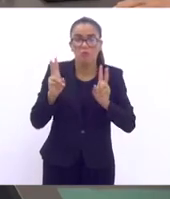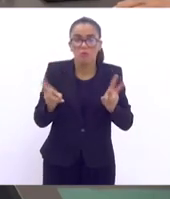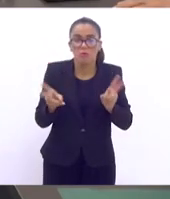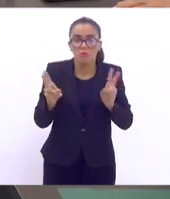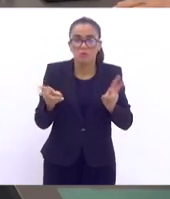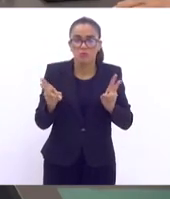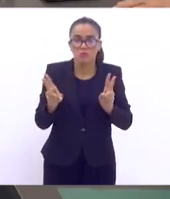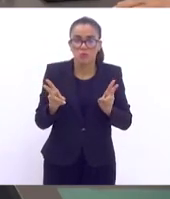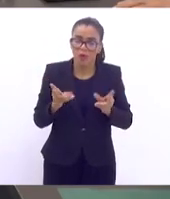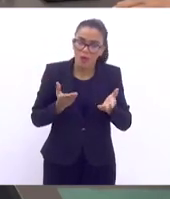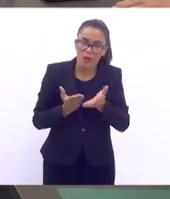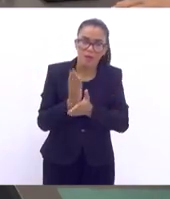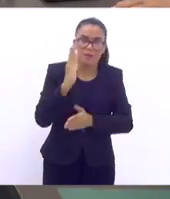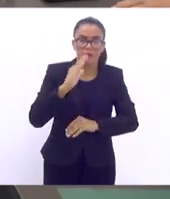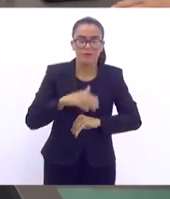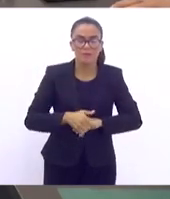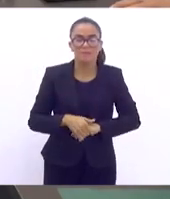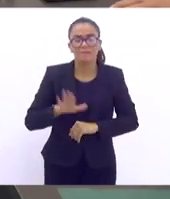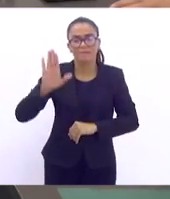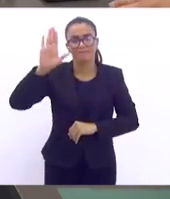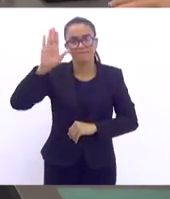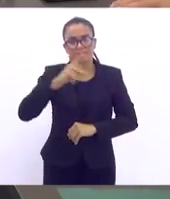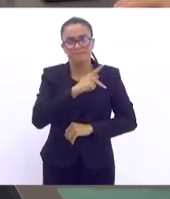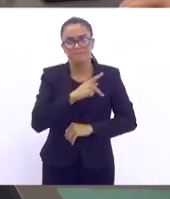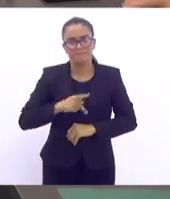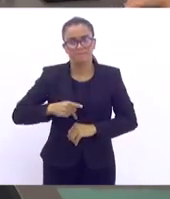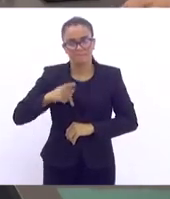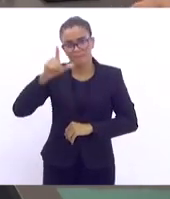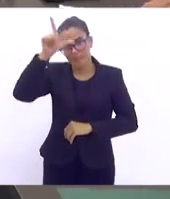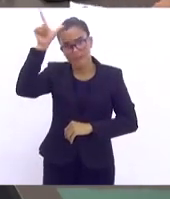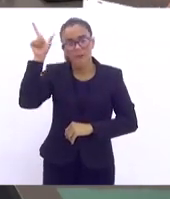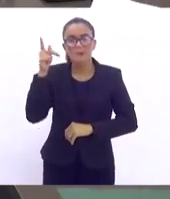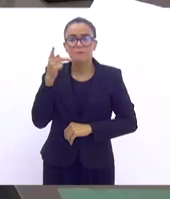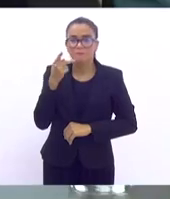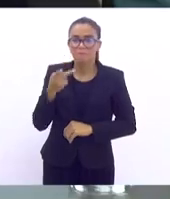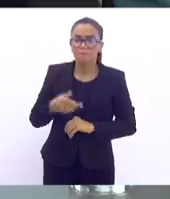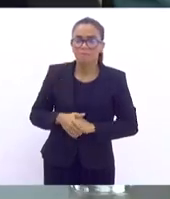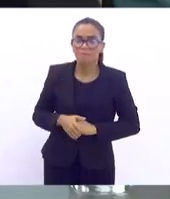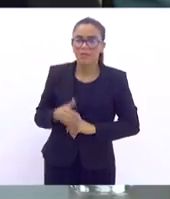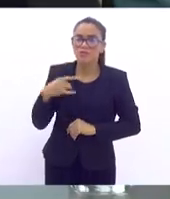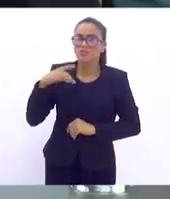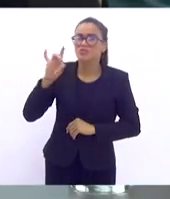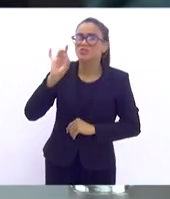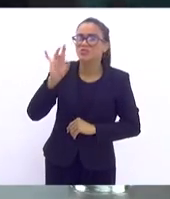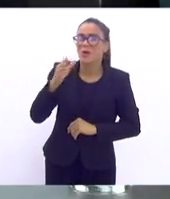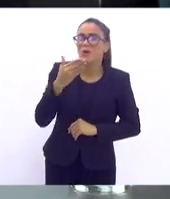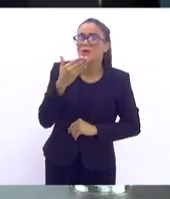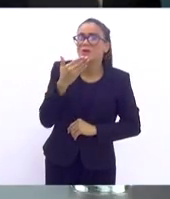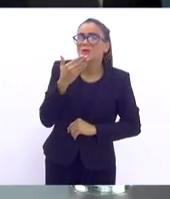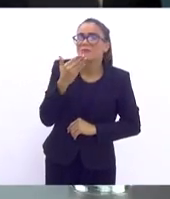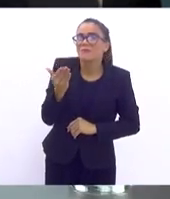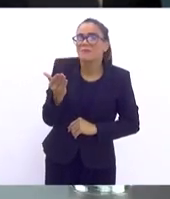como estão aprovados Presidente Deputado eu queria só solicitar